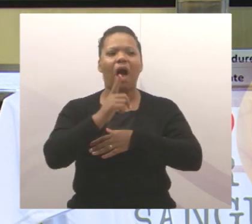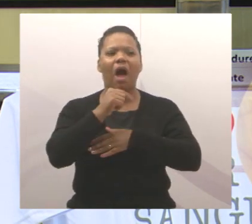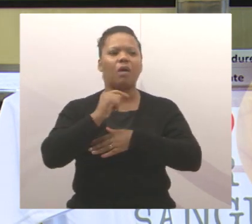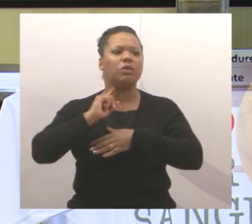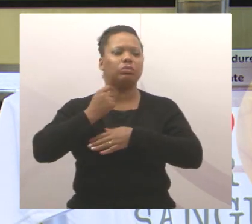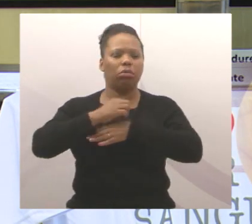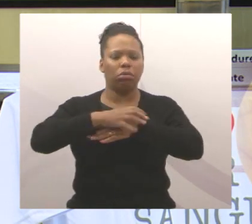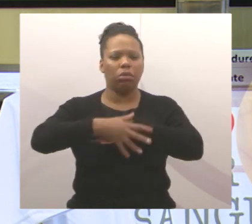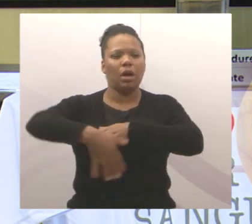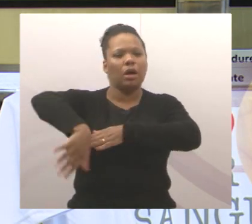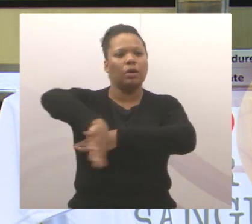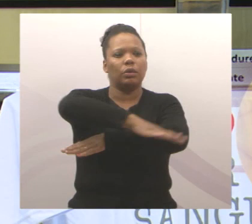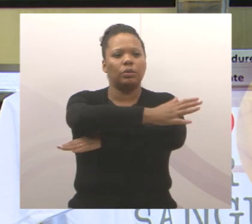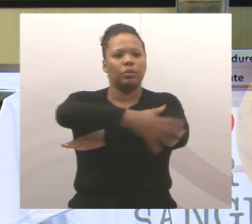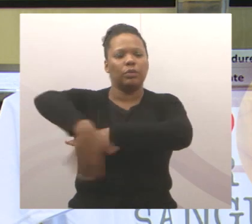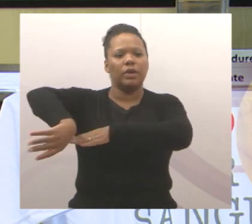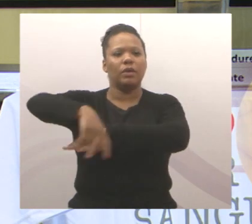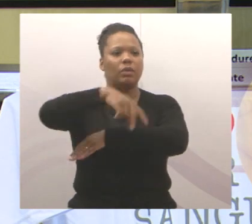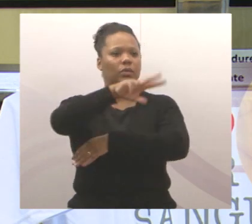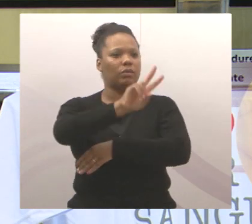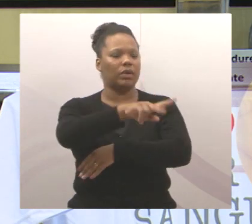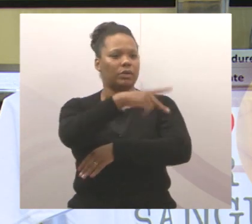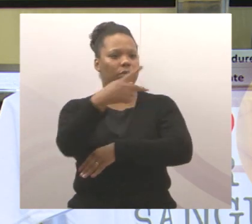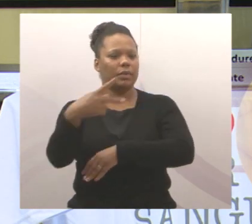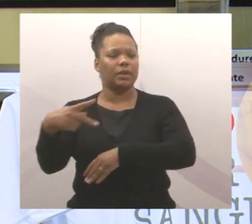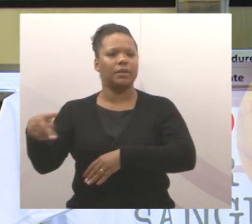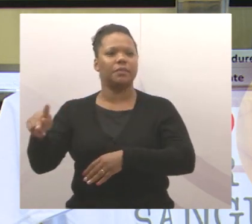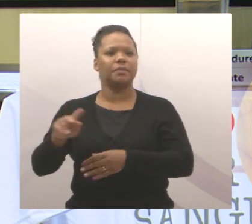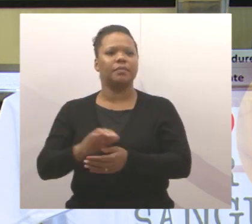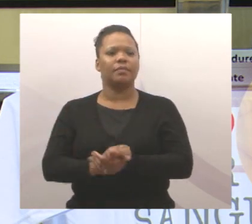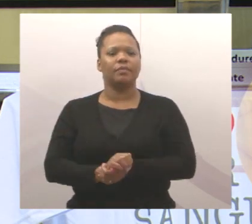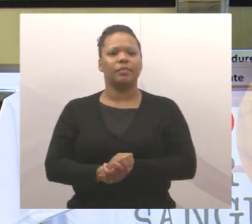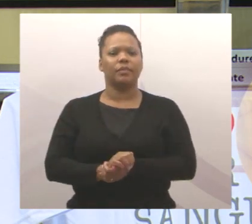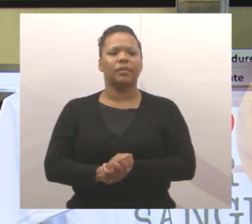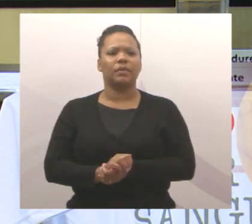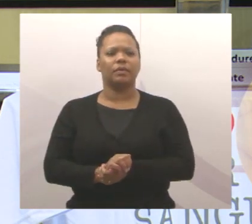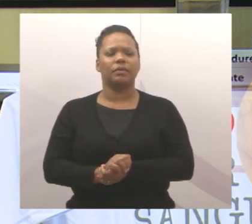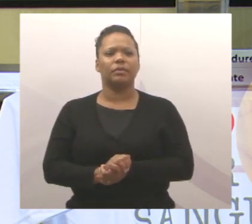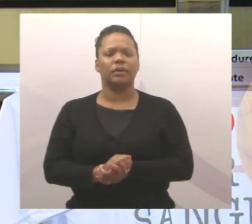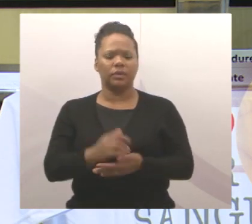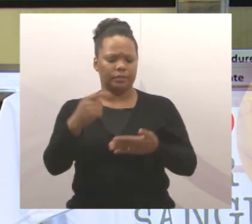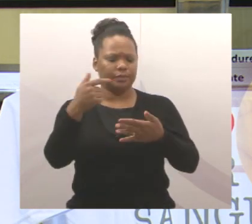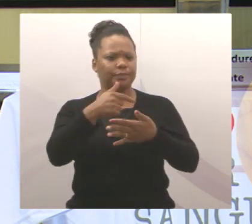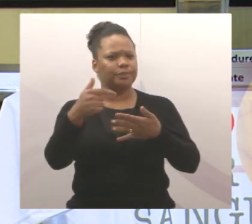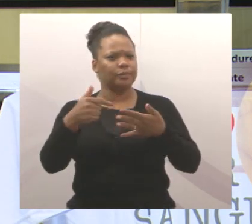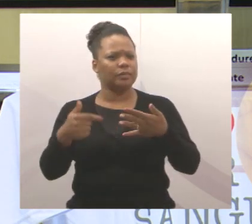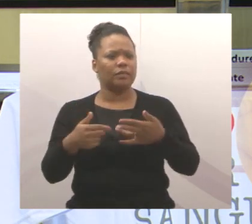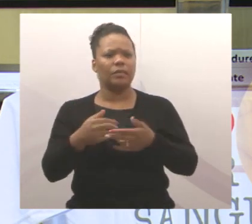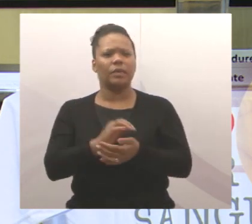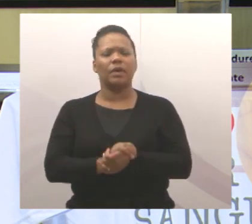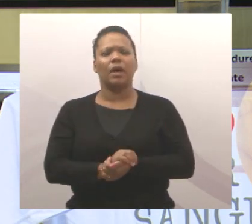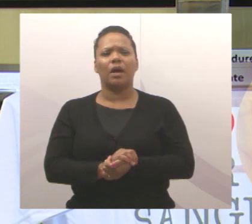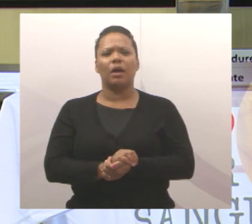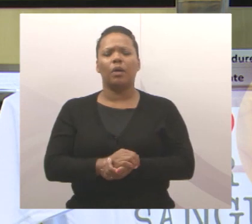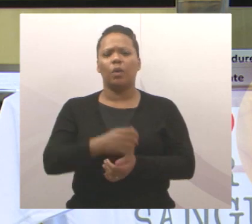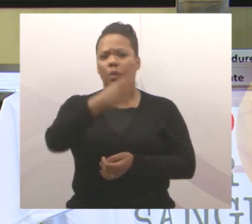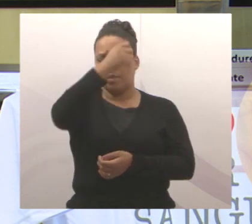Rio Paraíba do Sul. 3. Dos aspectos ilegais da conduta. A conduta do denunciado